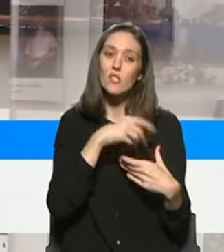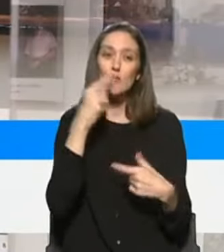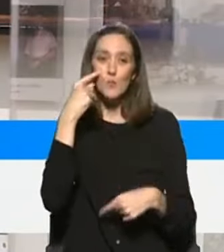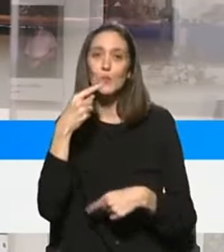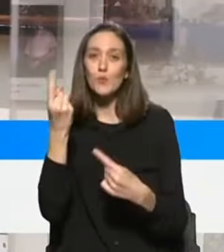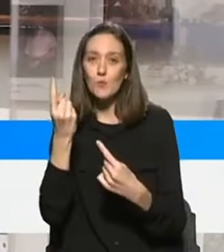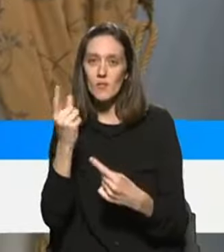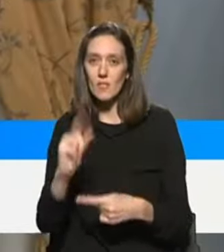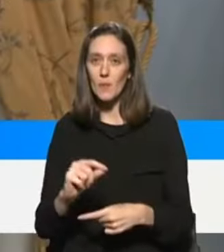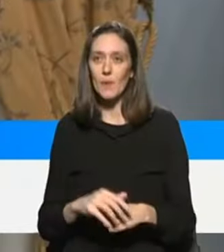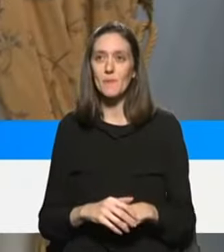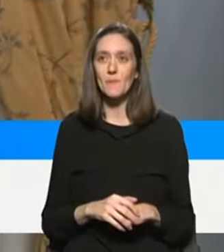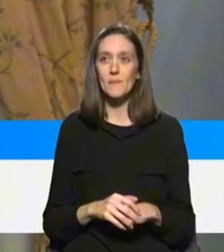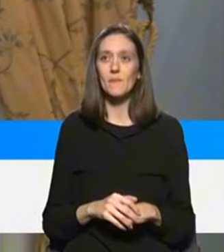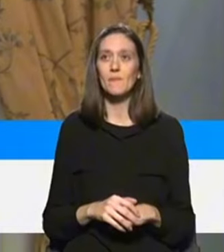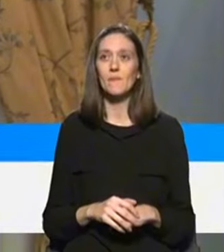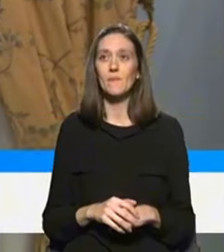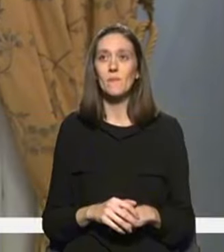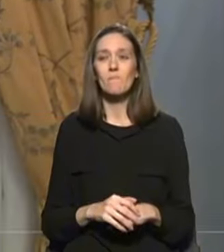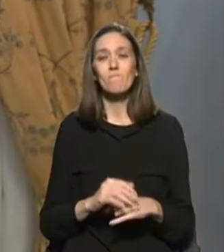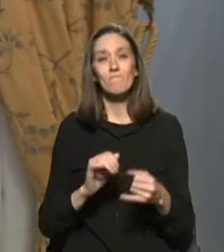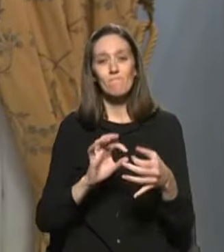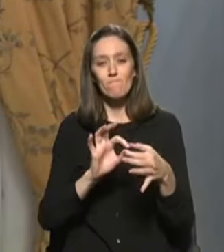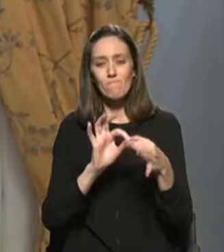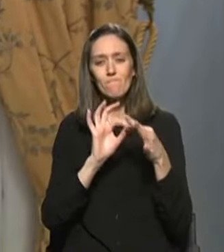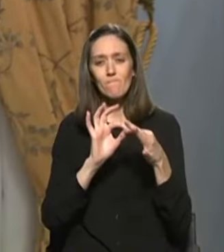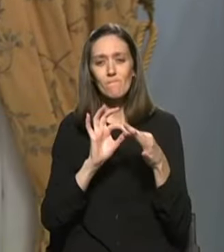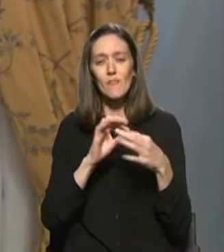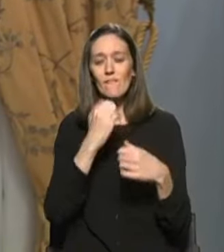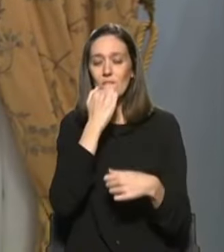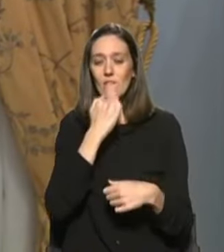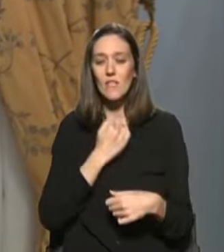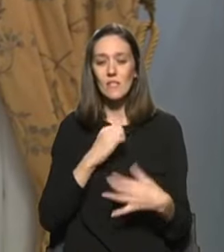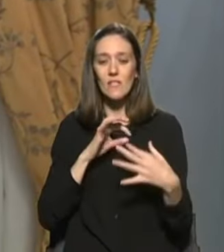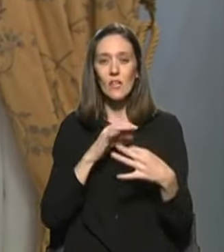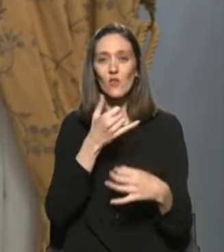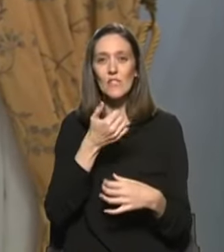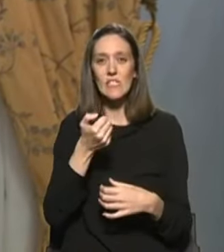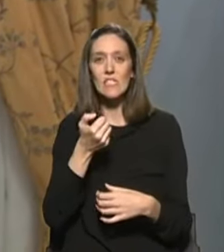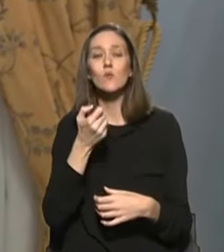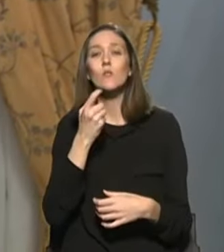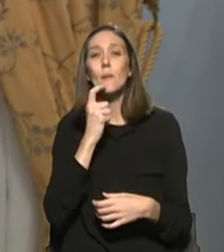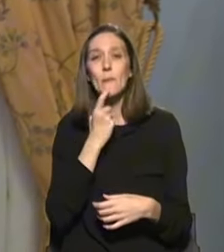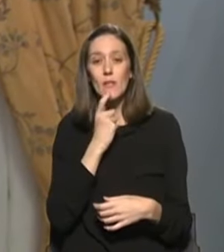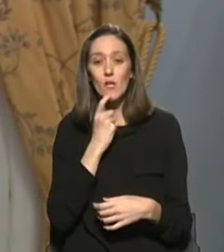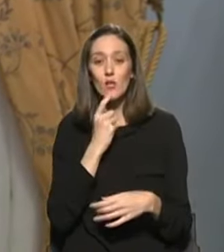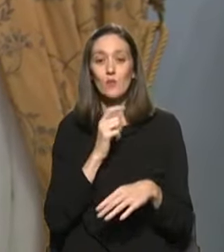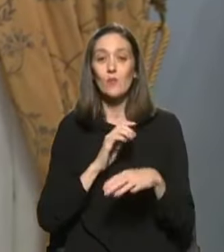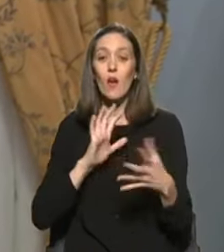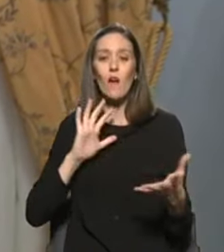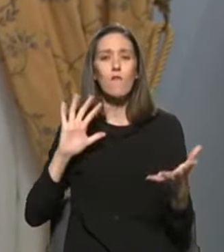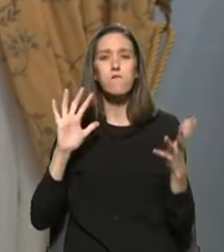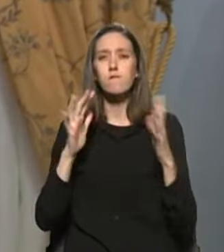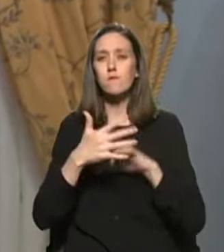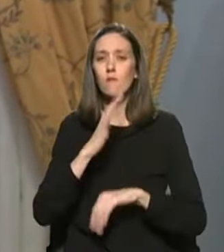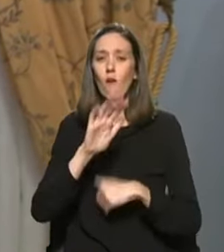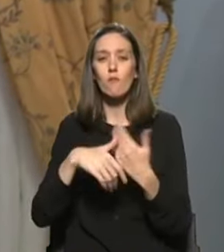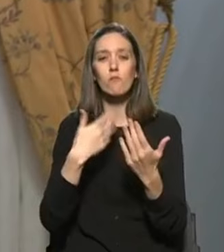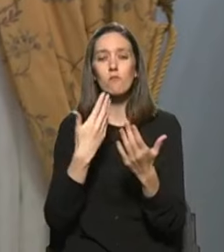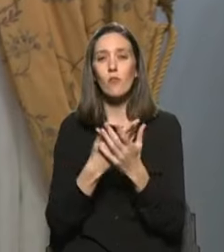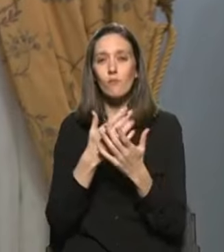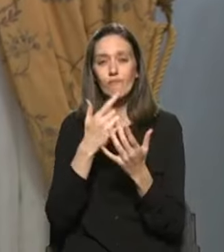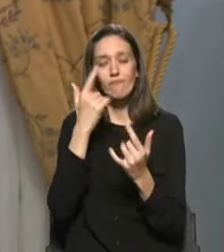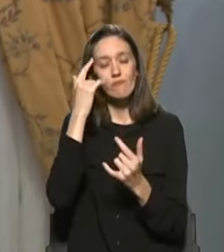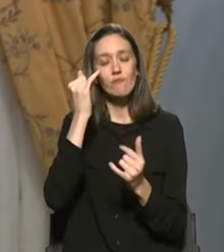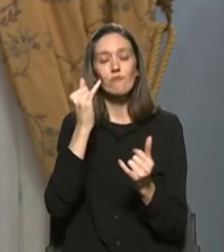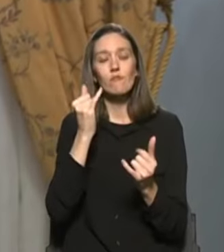muita satisfação ficar associado ao 25 de Abril, pelo que a Revolução trouxe aos ideais democráticos